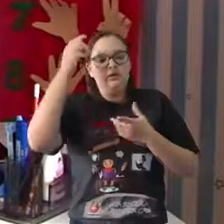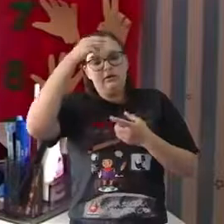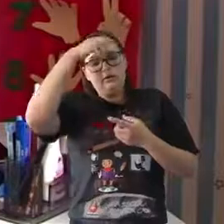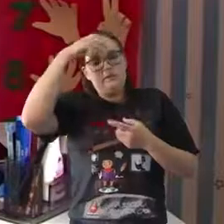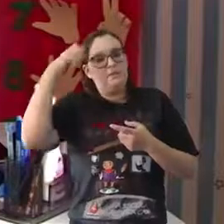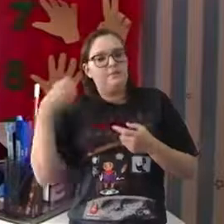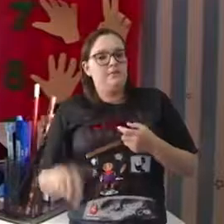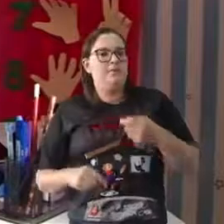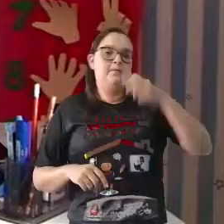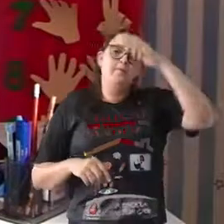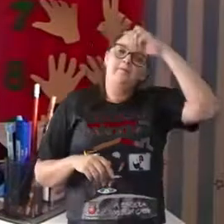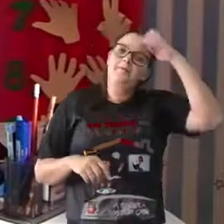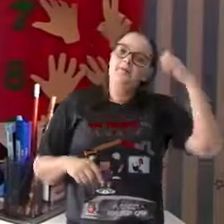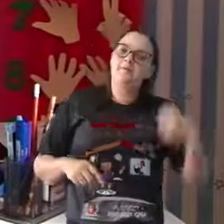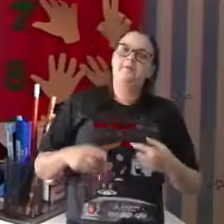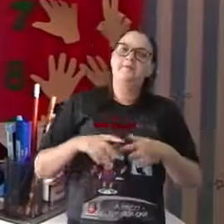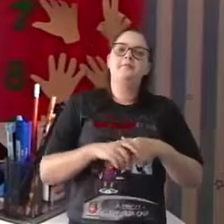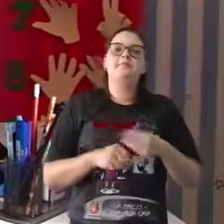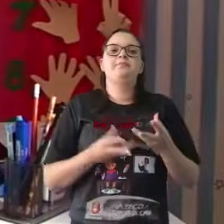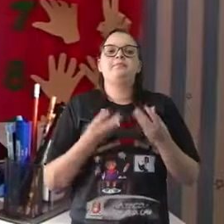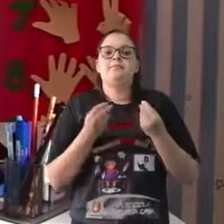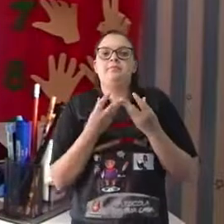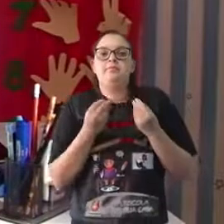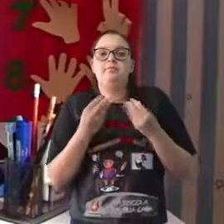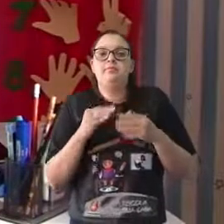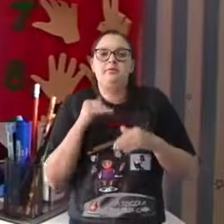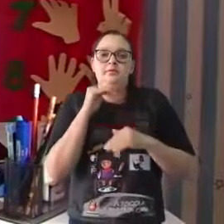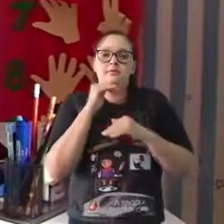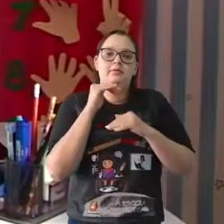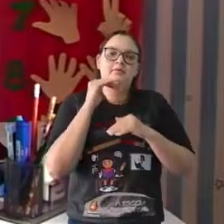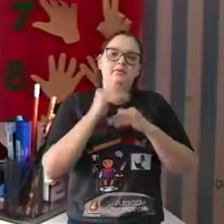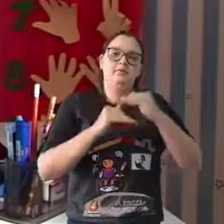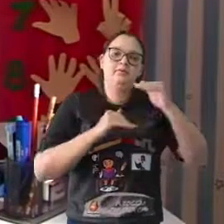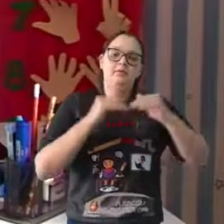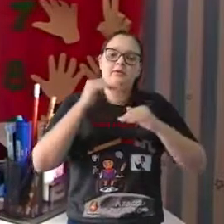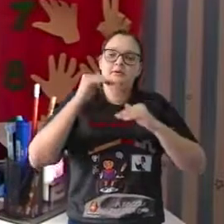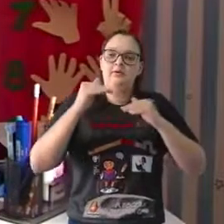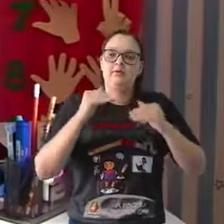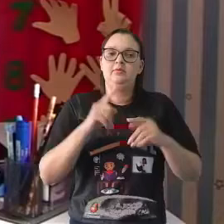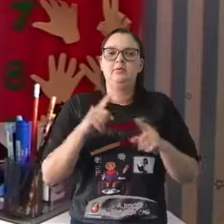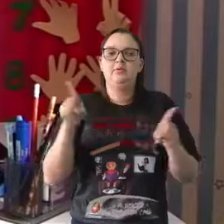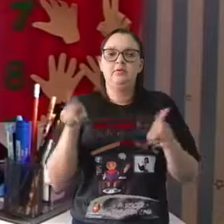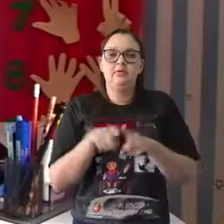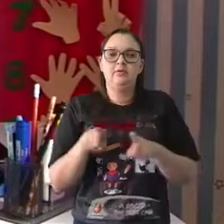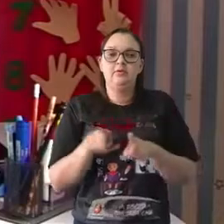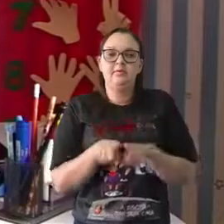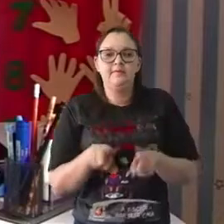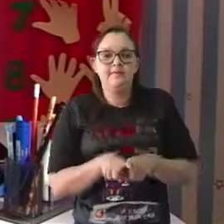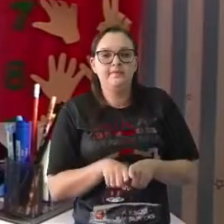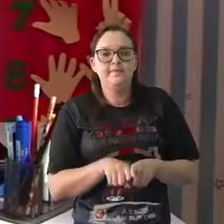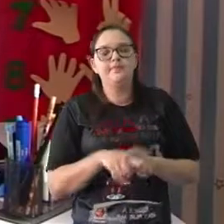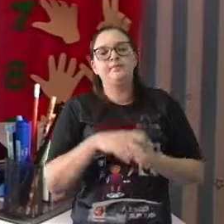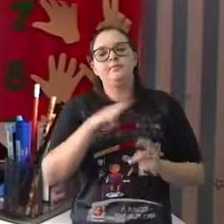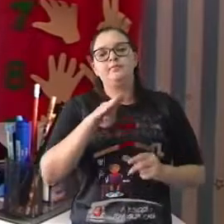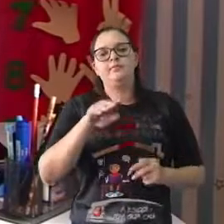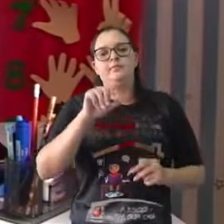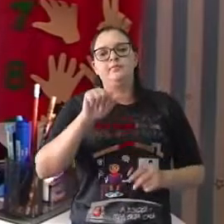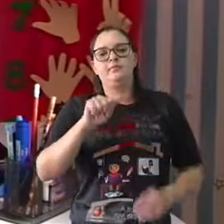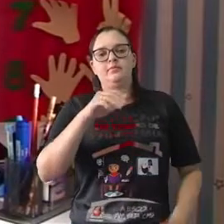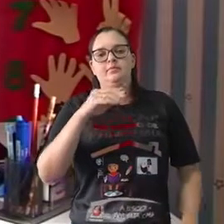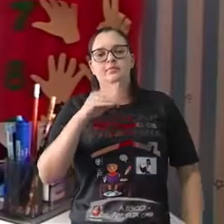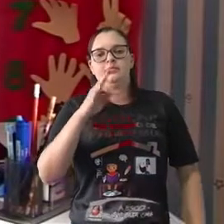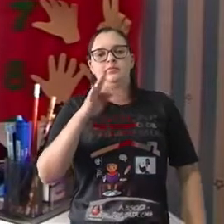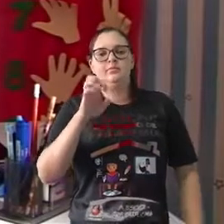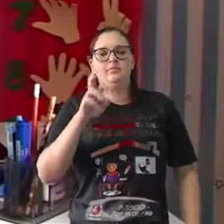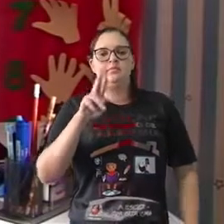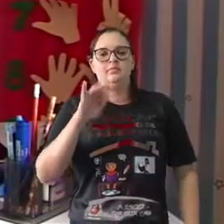excesso de sebo, e as bactérias que vivem normalmente na nossa pele vão se alimentar, vão se nutrir desse